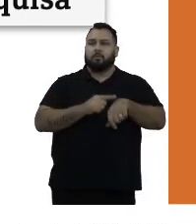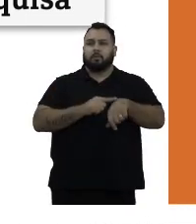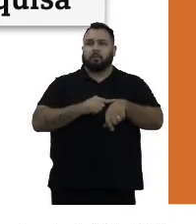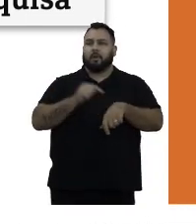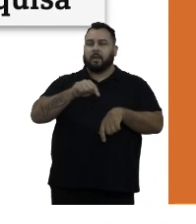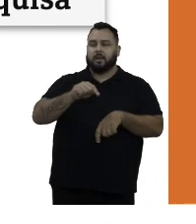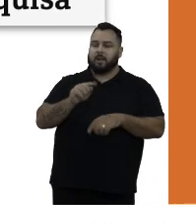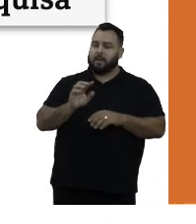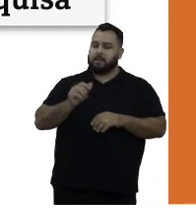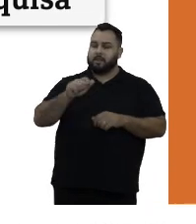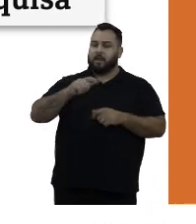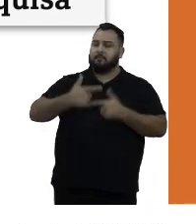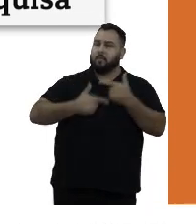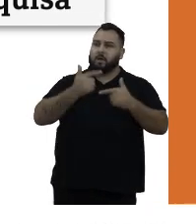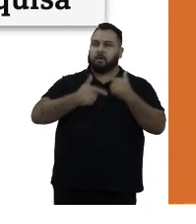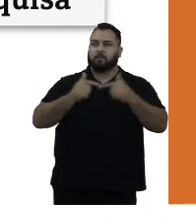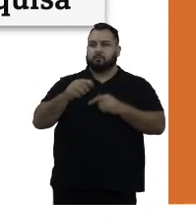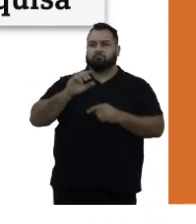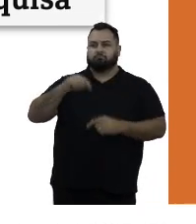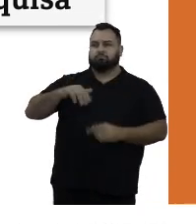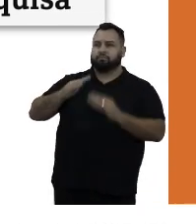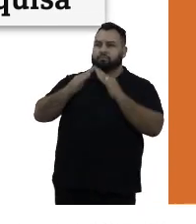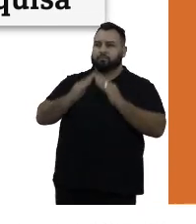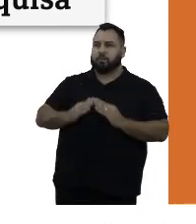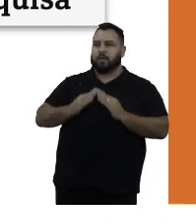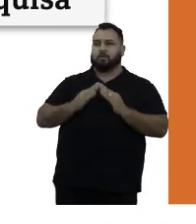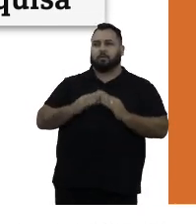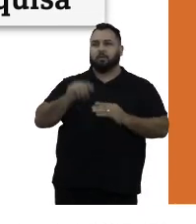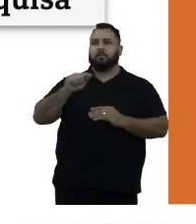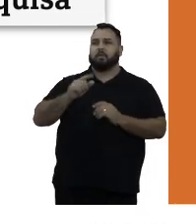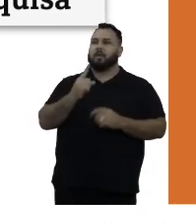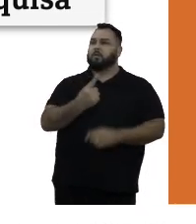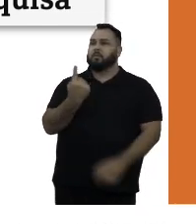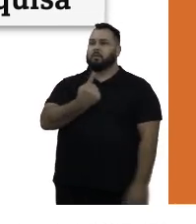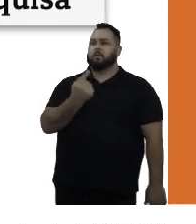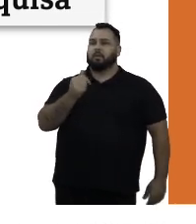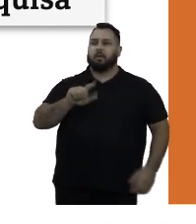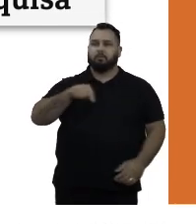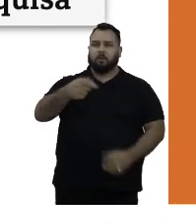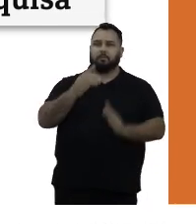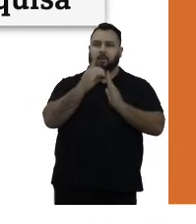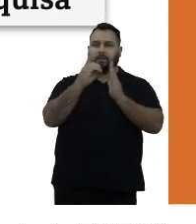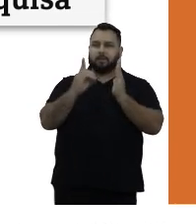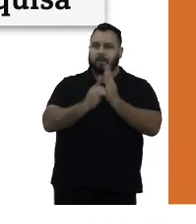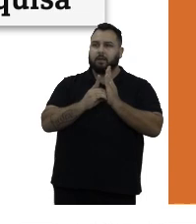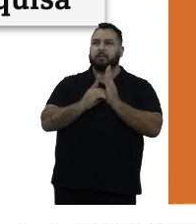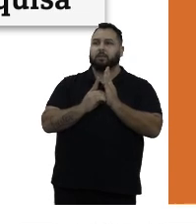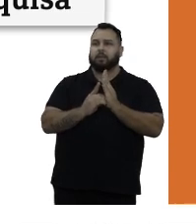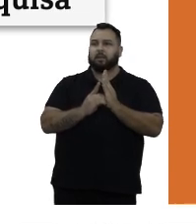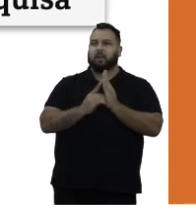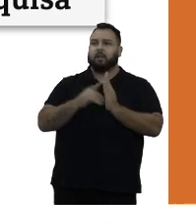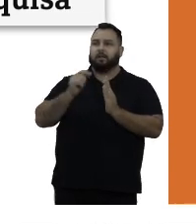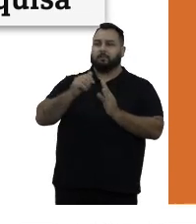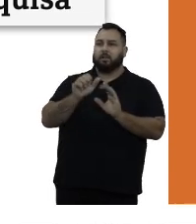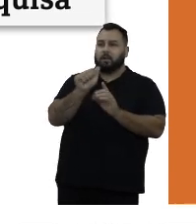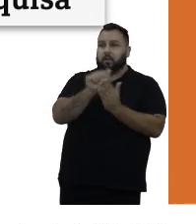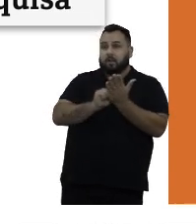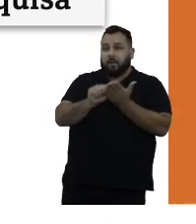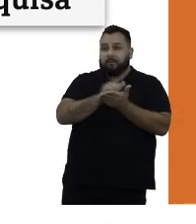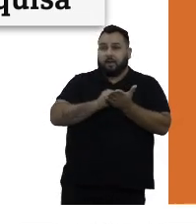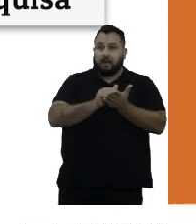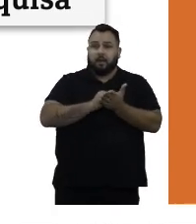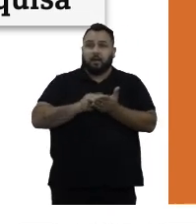menos, com inteligência artificial. Aí eu fiz um recorte ali, olha que bacana. Lavar louça,